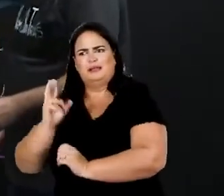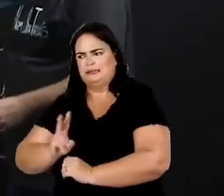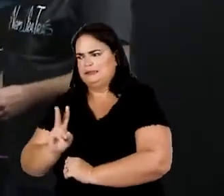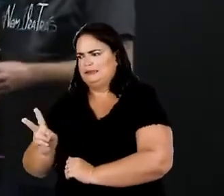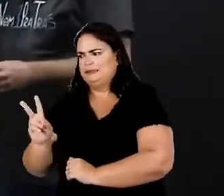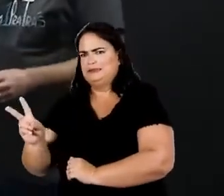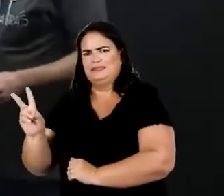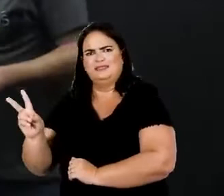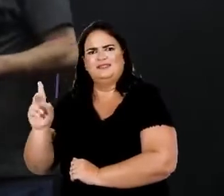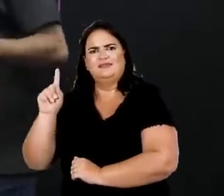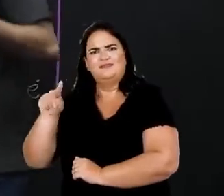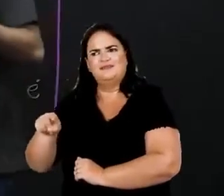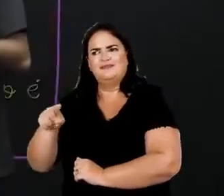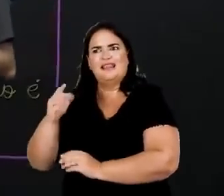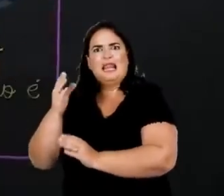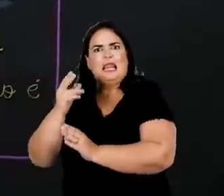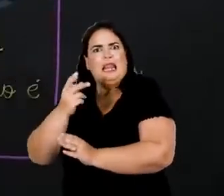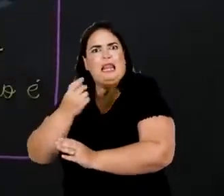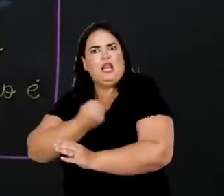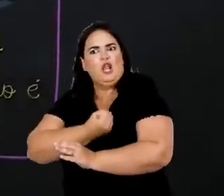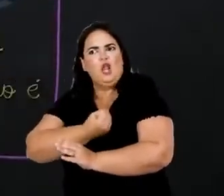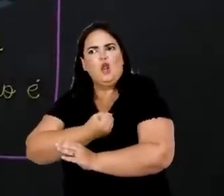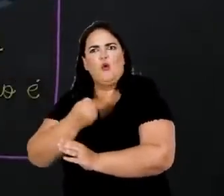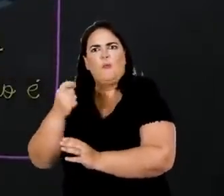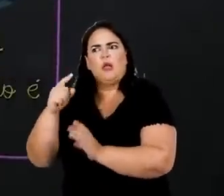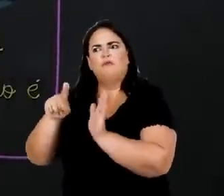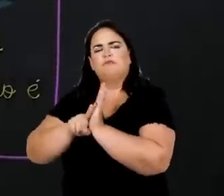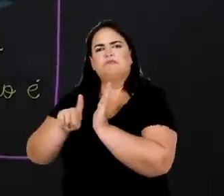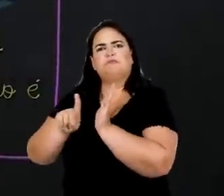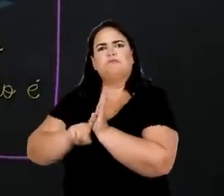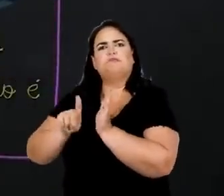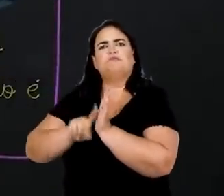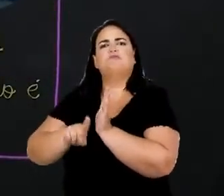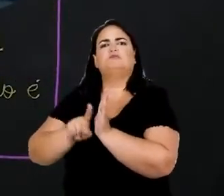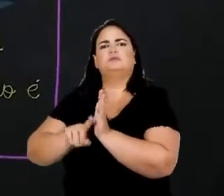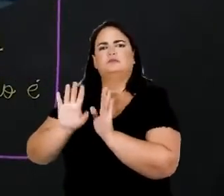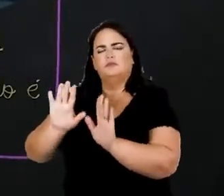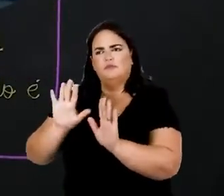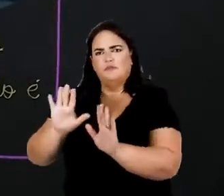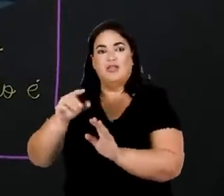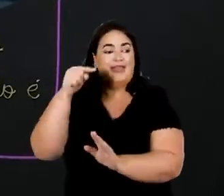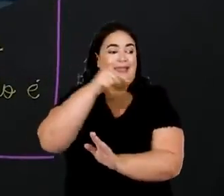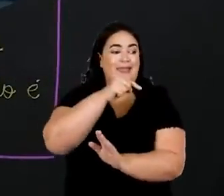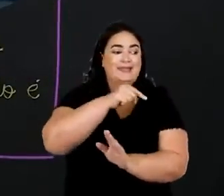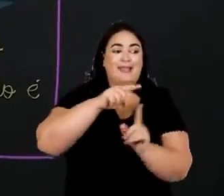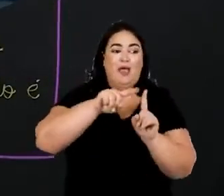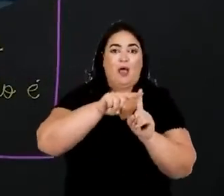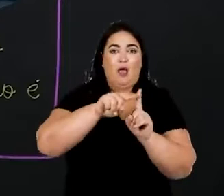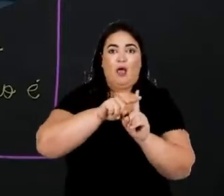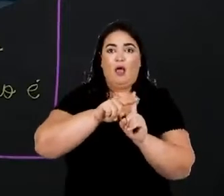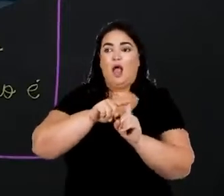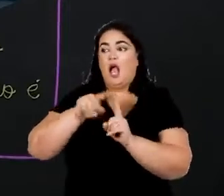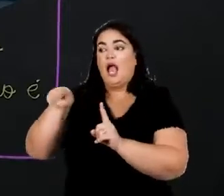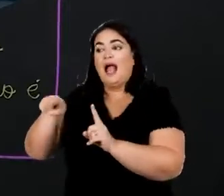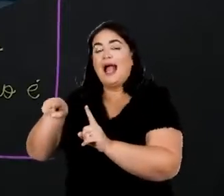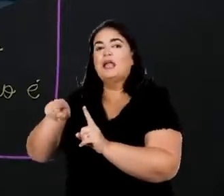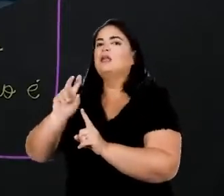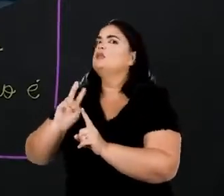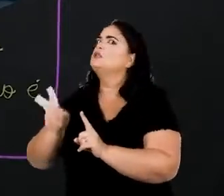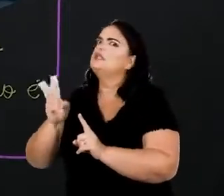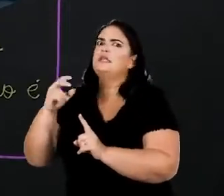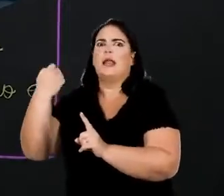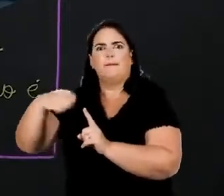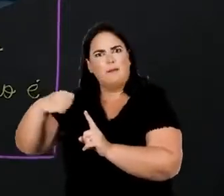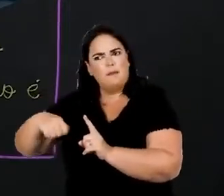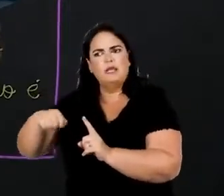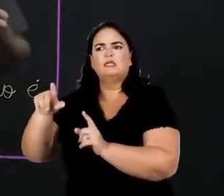são números inteiros negativos logo essa ideia que eu acabei de digitar ela não pode acontecer com